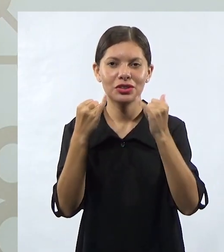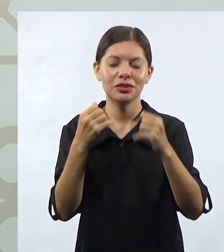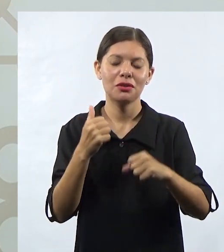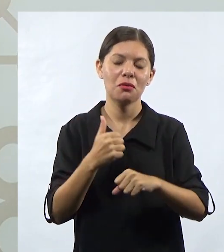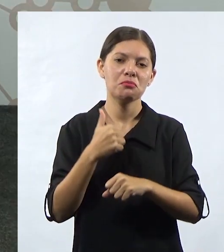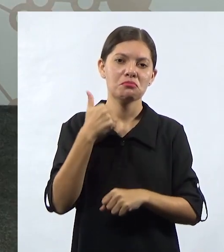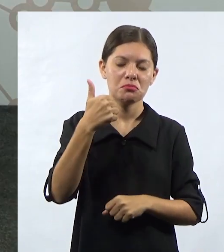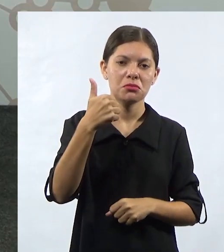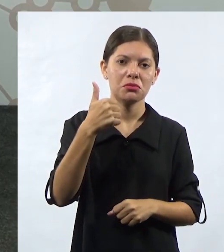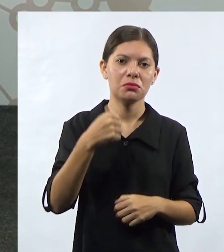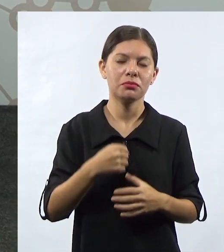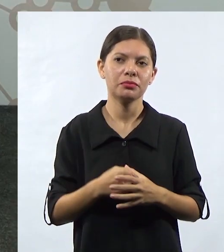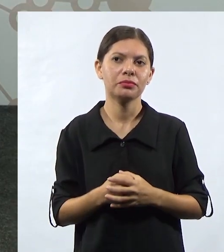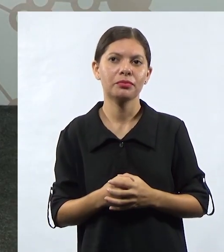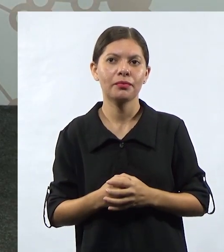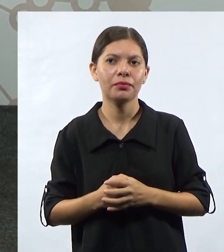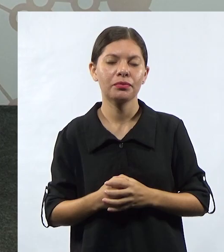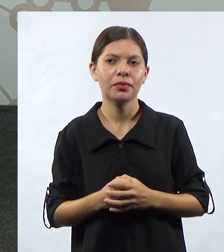a organização